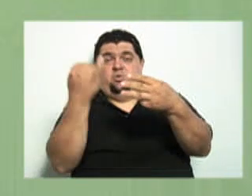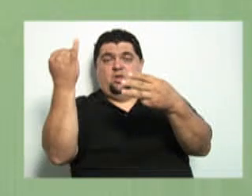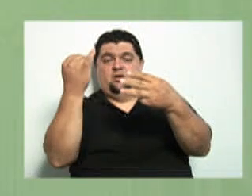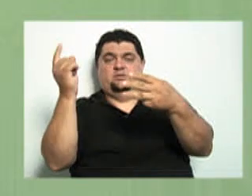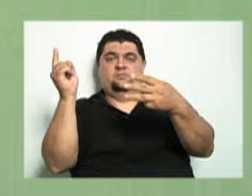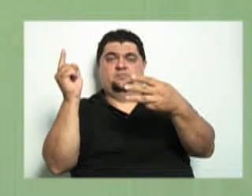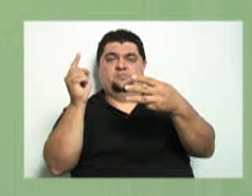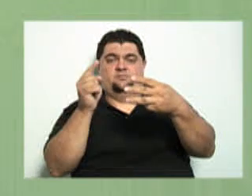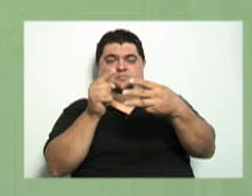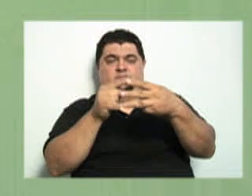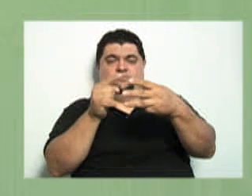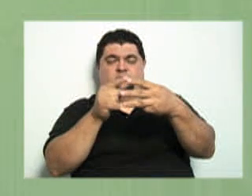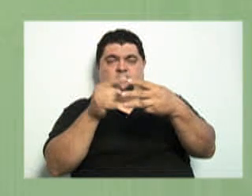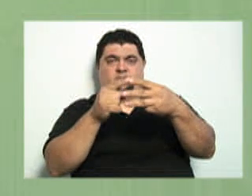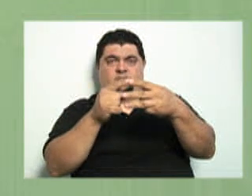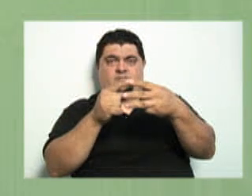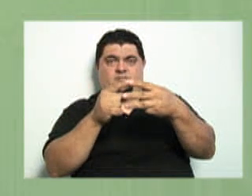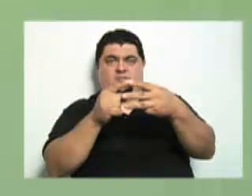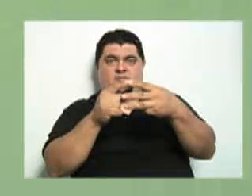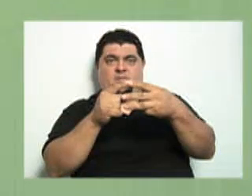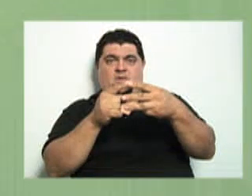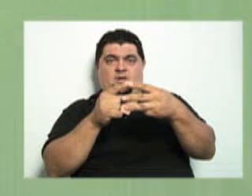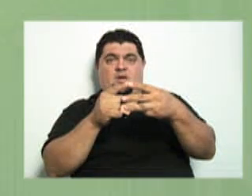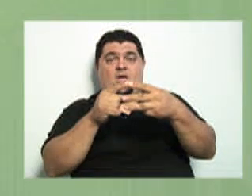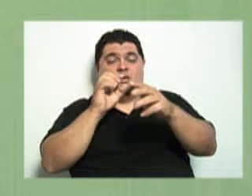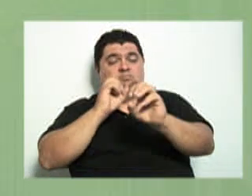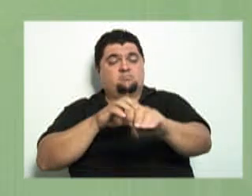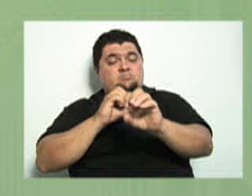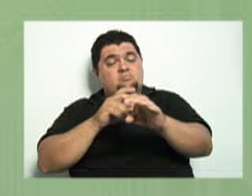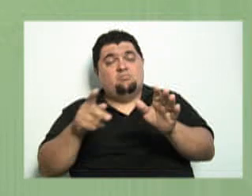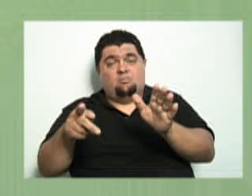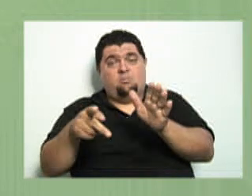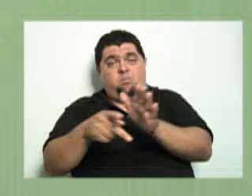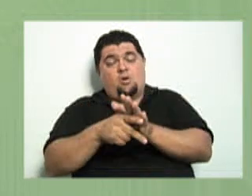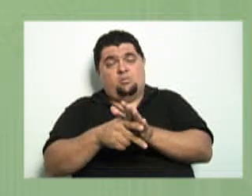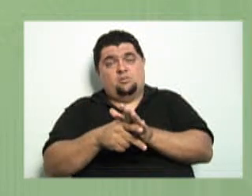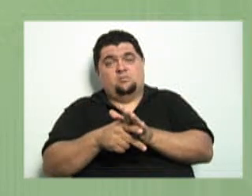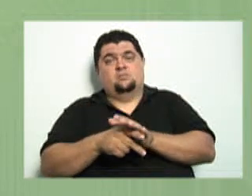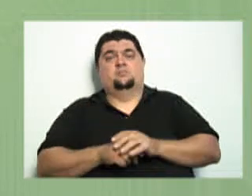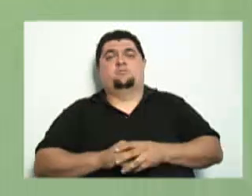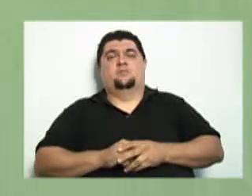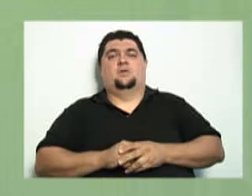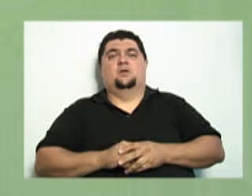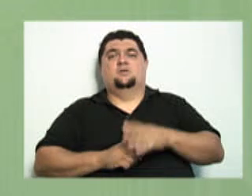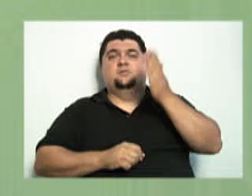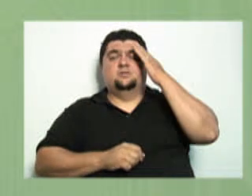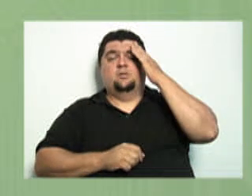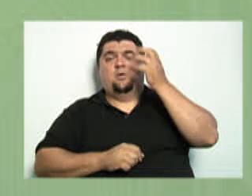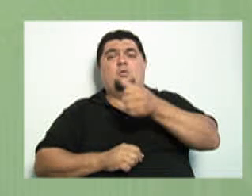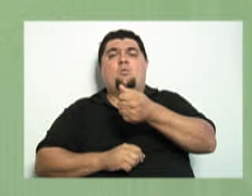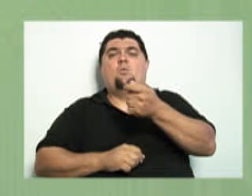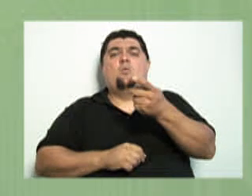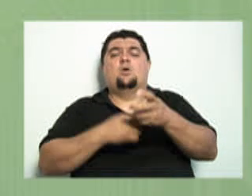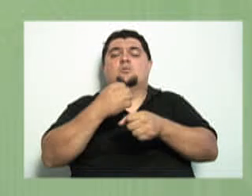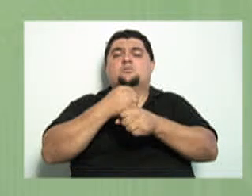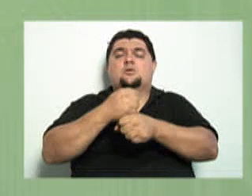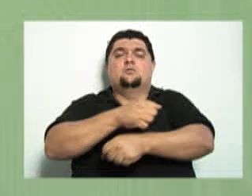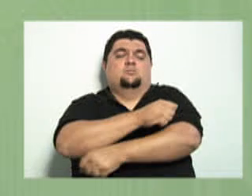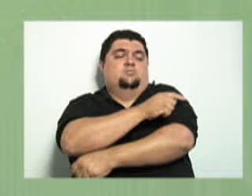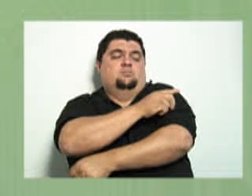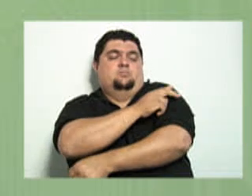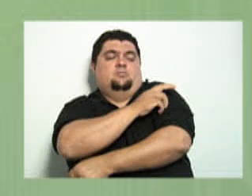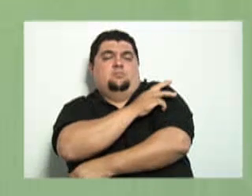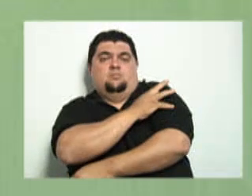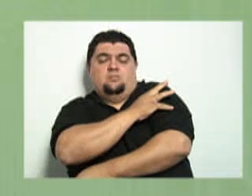partes. Uma parte do seu cálculo é a educação, que vai constar os anos de escolaridade das pessoas dentro de